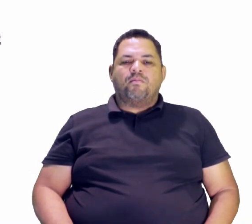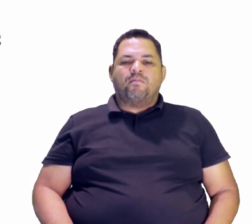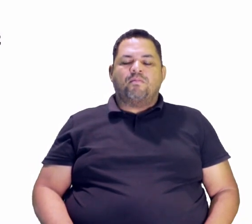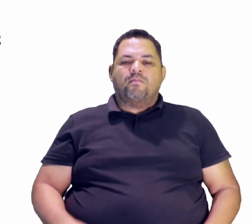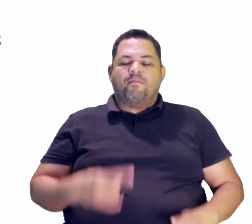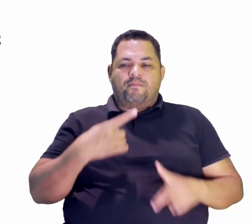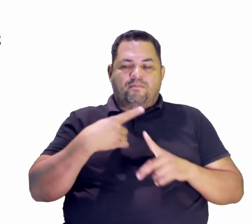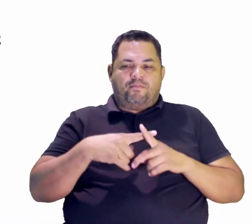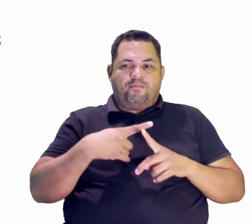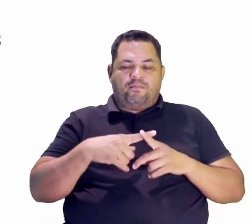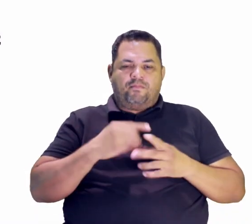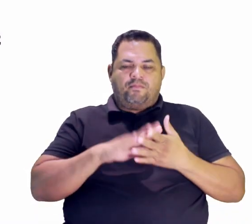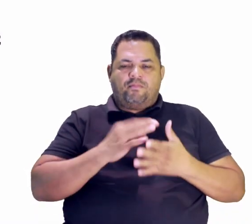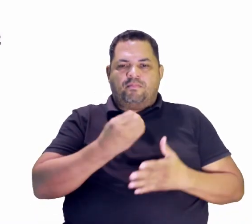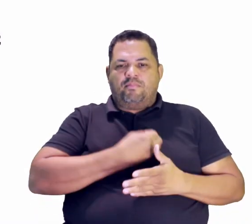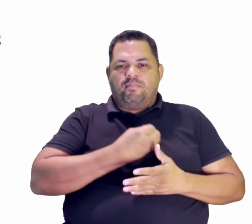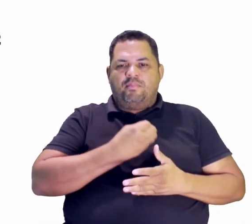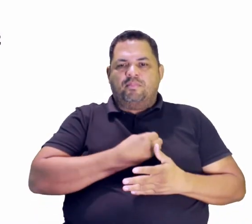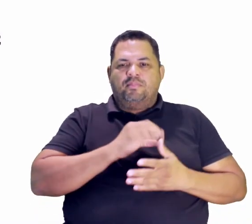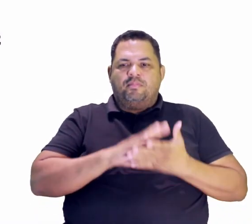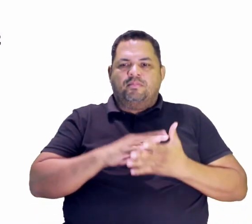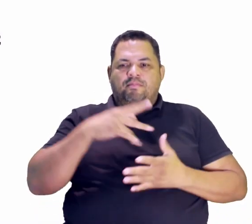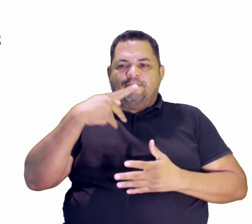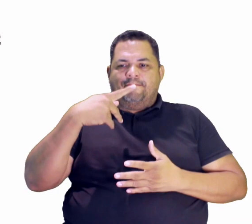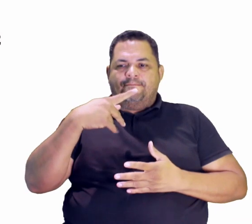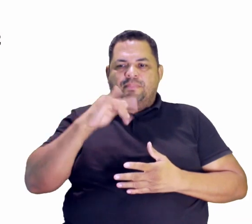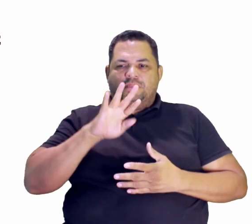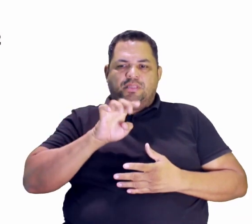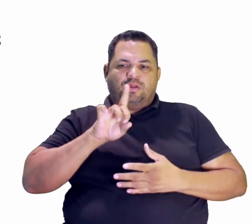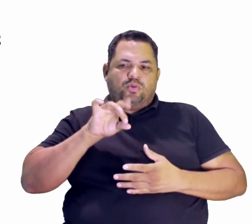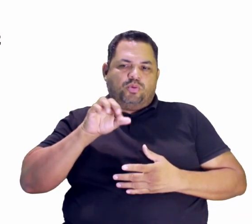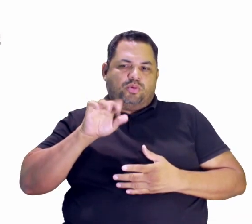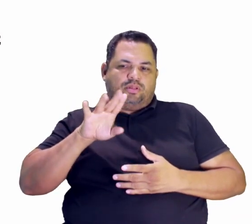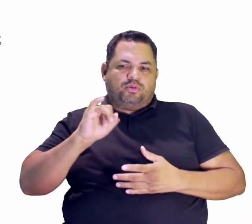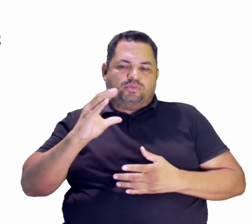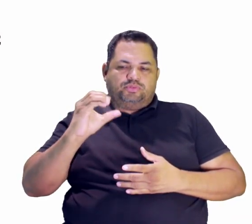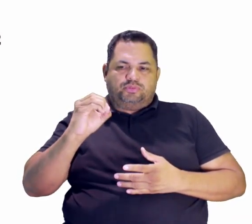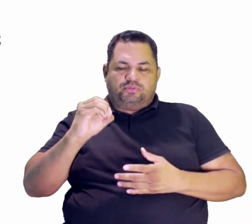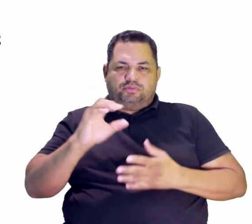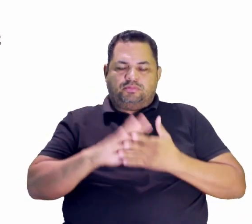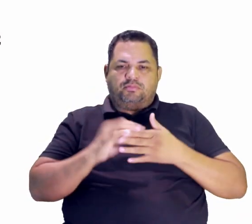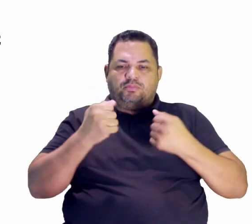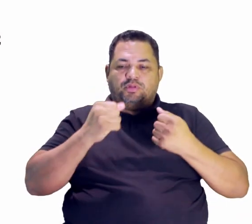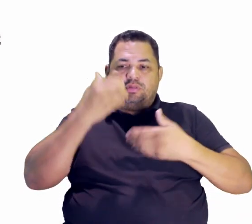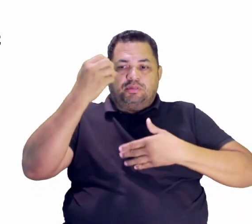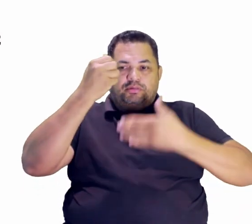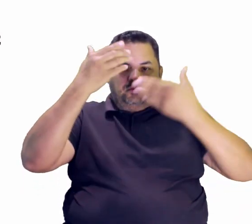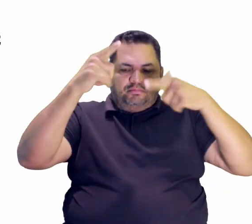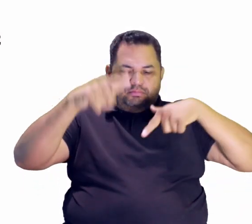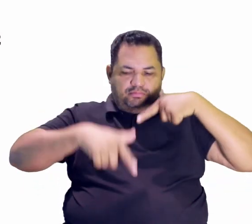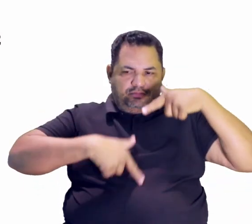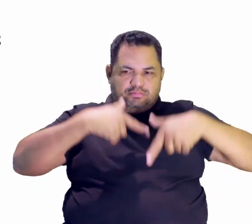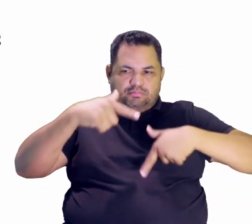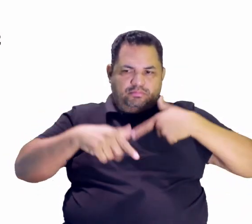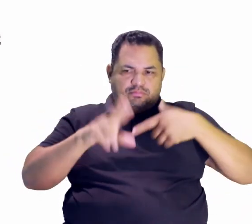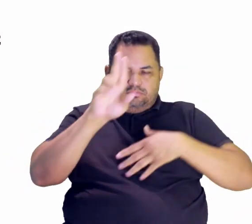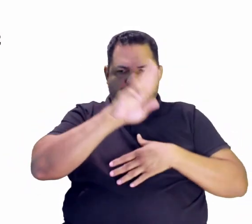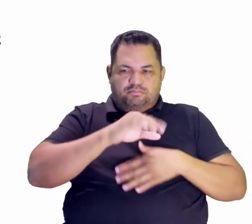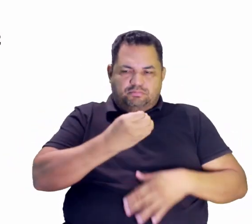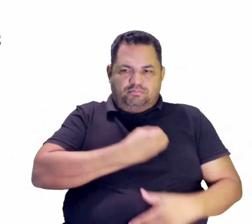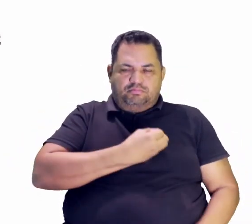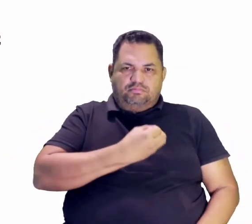É porque são números pitagóricos, tá? Então você pode muito bem trabalhar isso aí e usar direitinho os